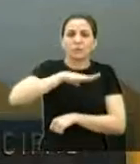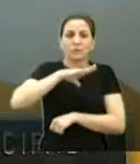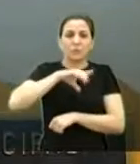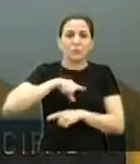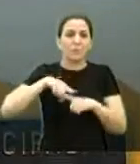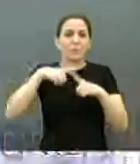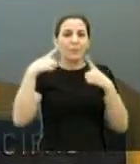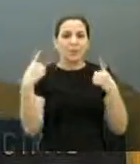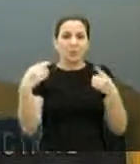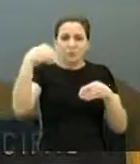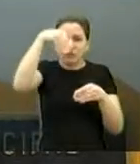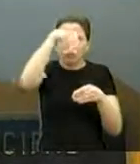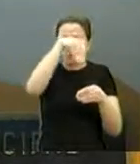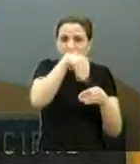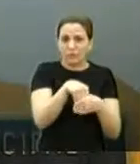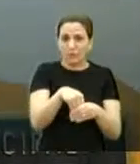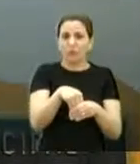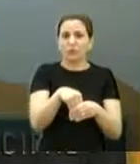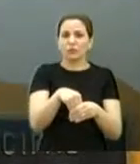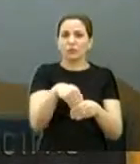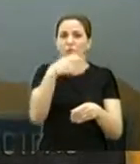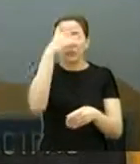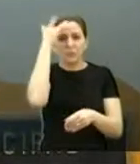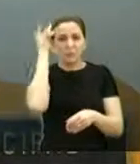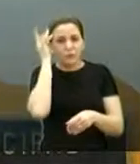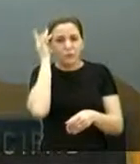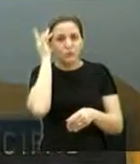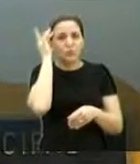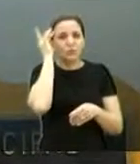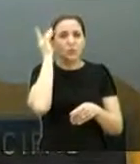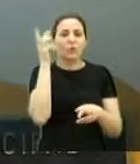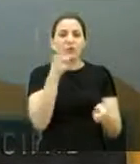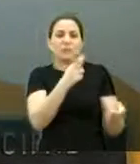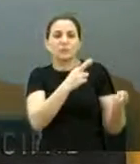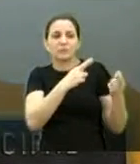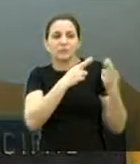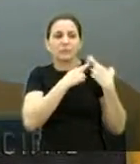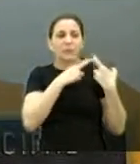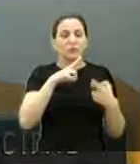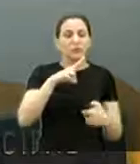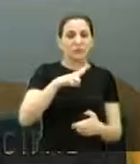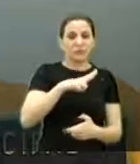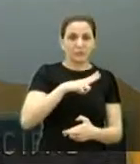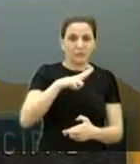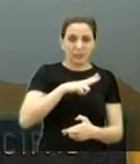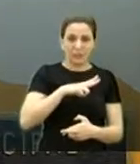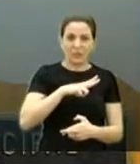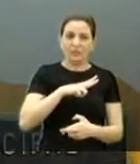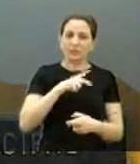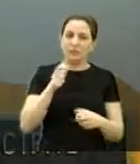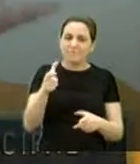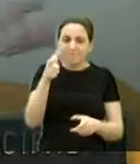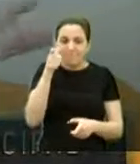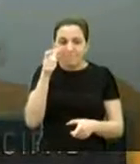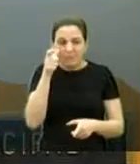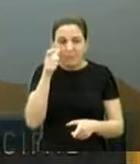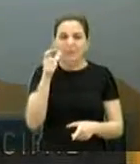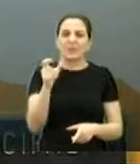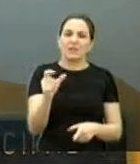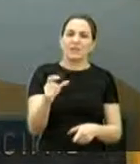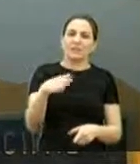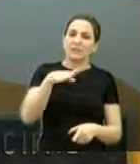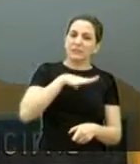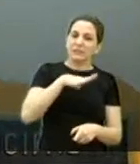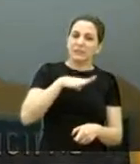sim que a gente eleja, né, um candidato que esteja comprometido com a cidade, né, com os interesses, não com os